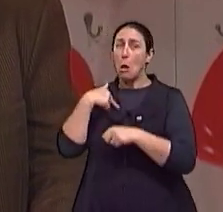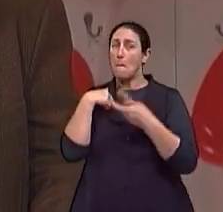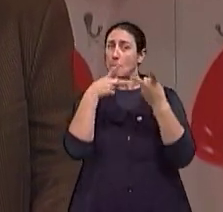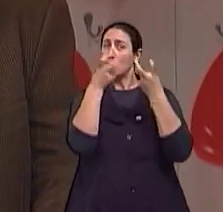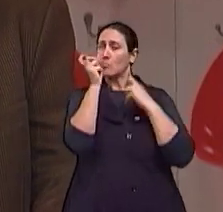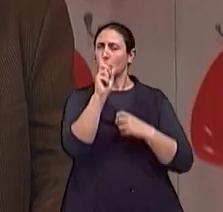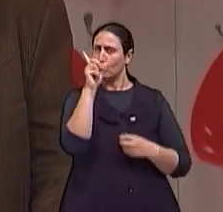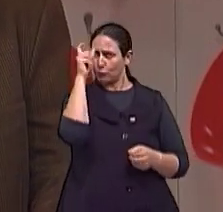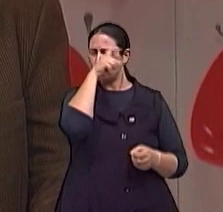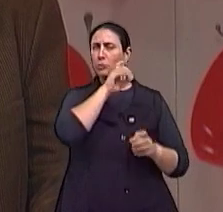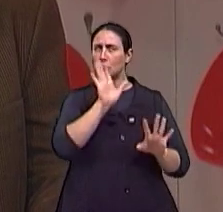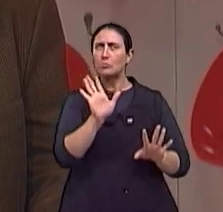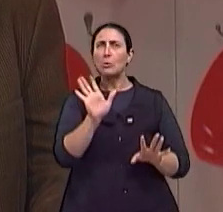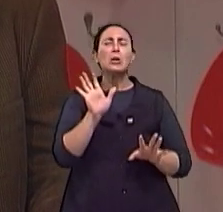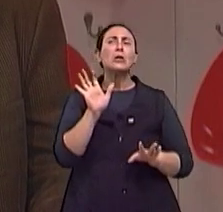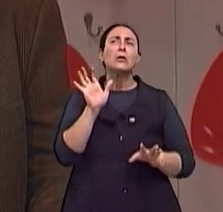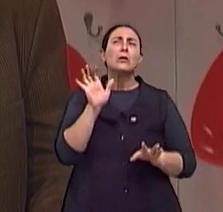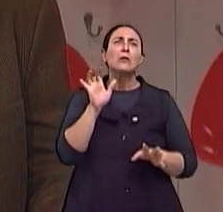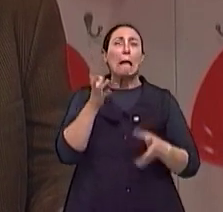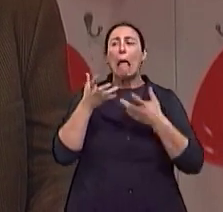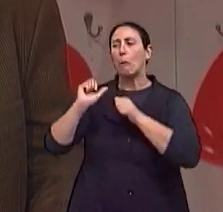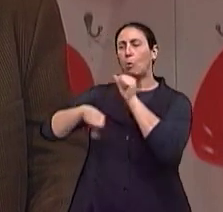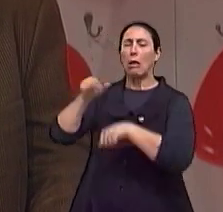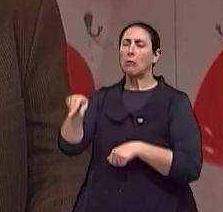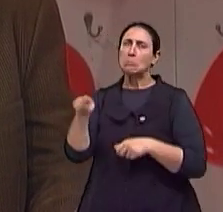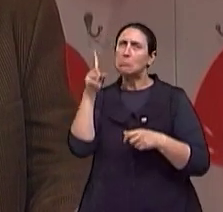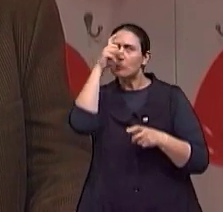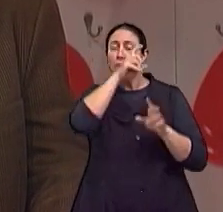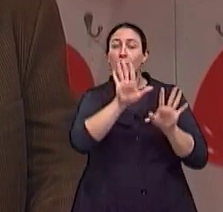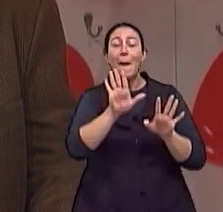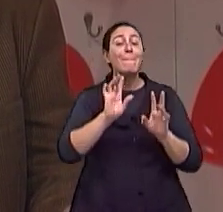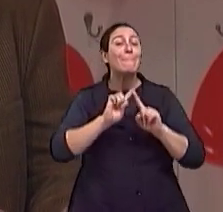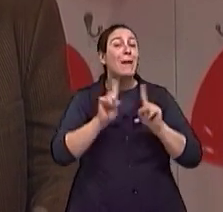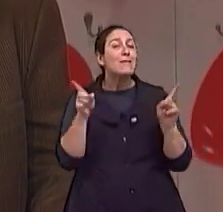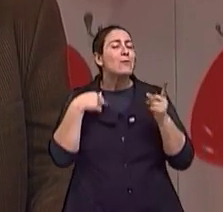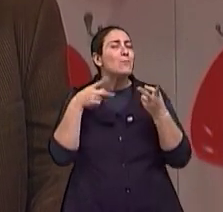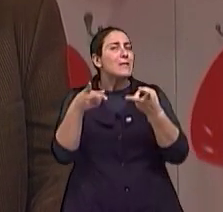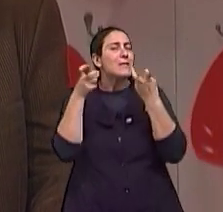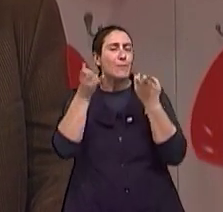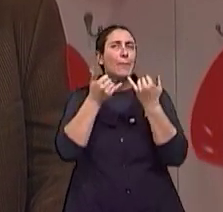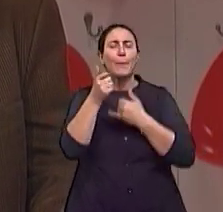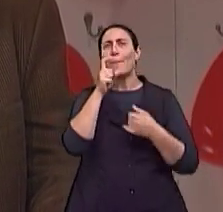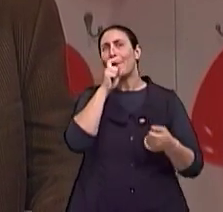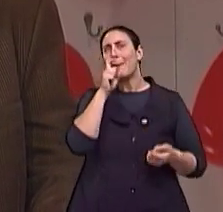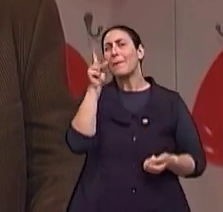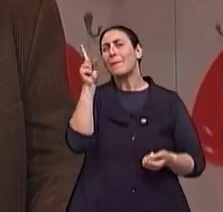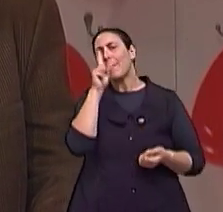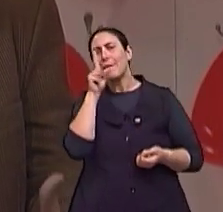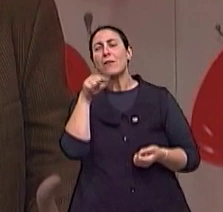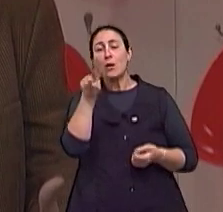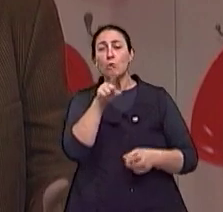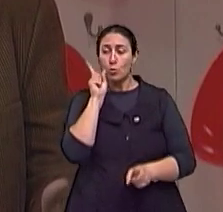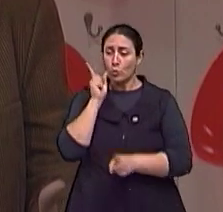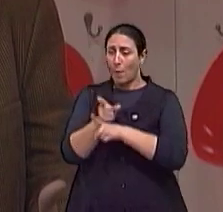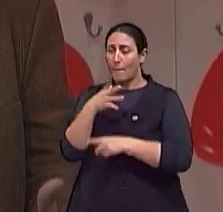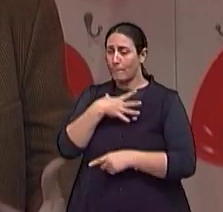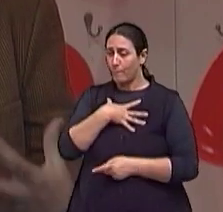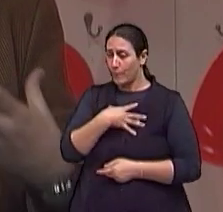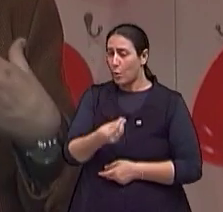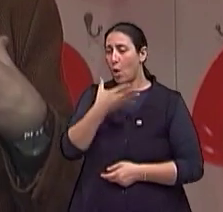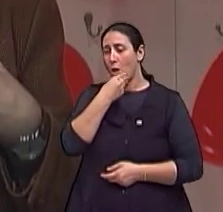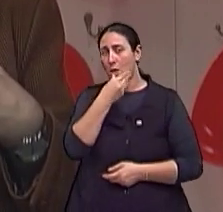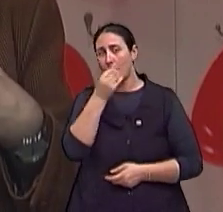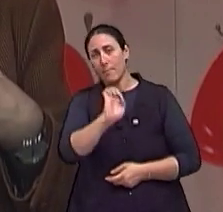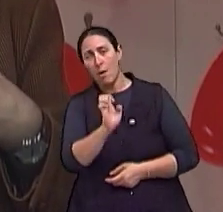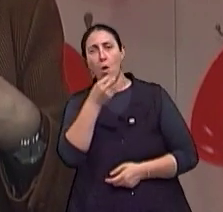tenho experiência com isso. Agora, eu acho interessante quando pais que descobrem, né, que tem um filho ou uma filha